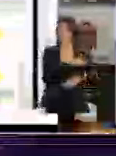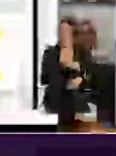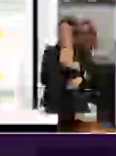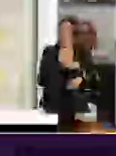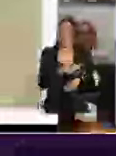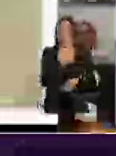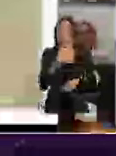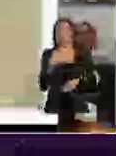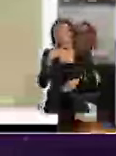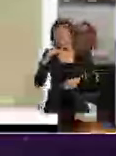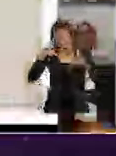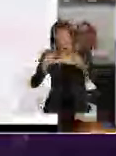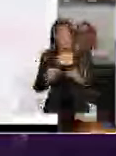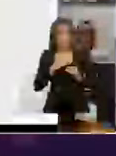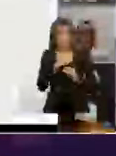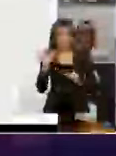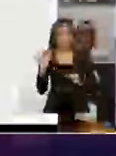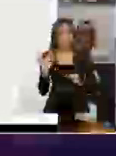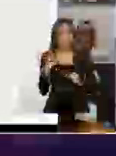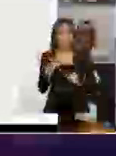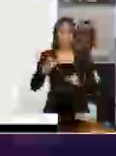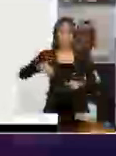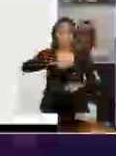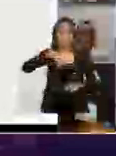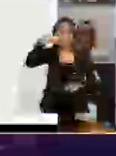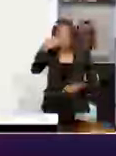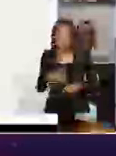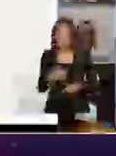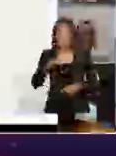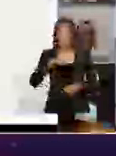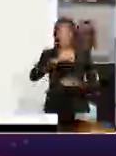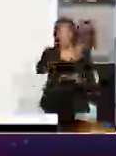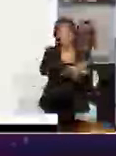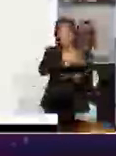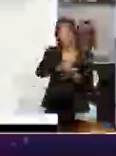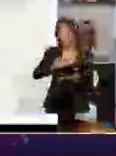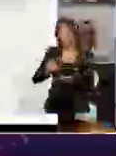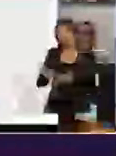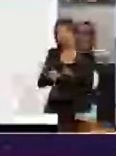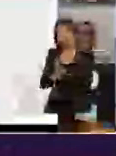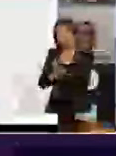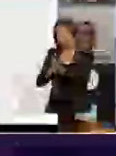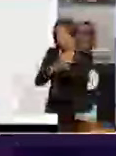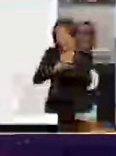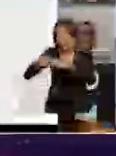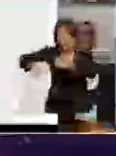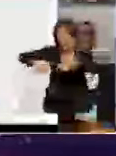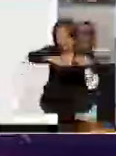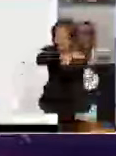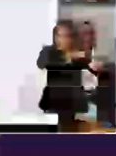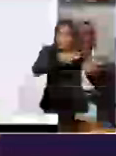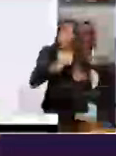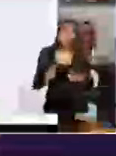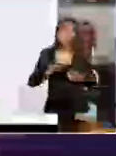realmente reduziram a mortalidade. A gente entende que existem inúmeras análises de benefício das